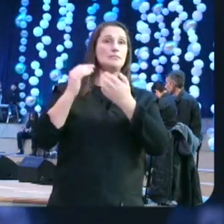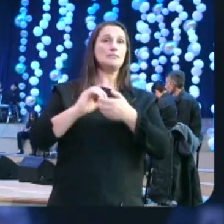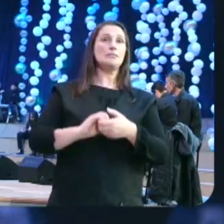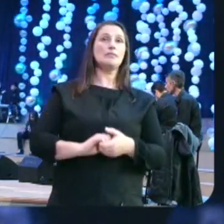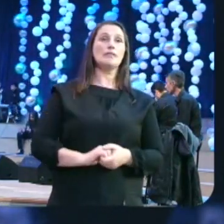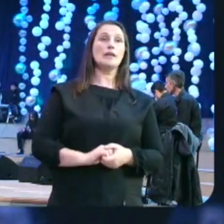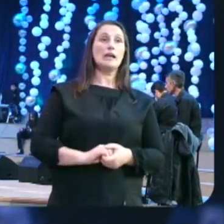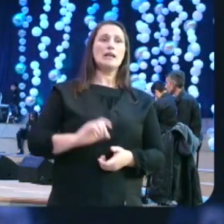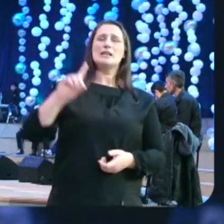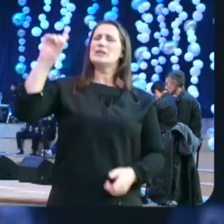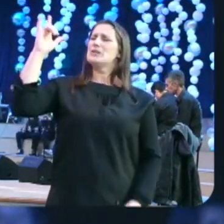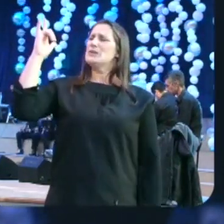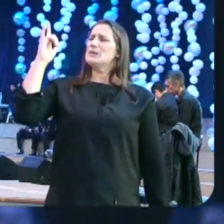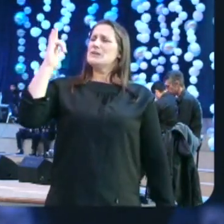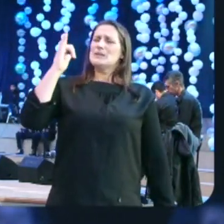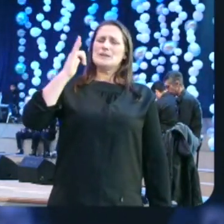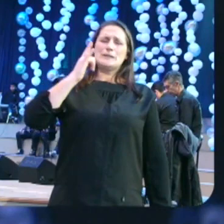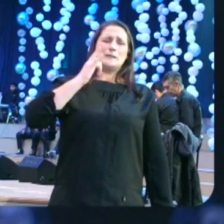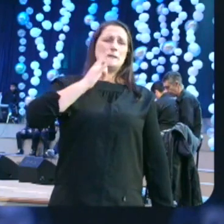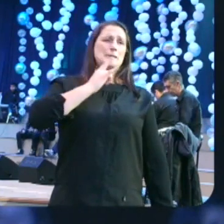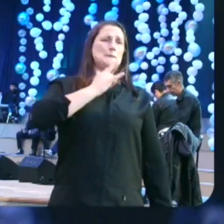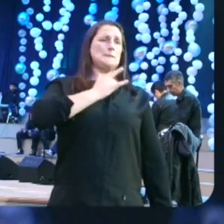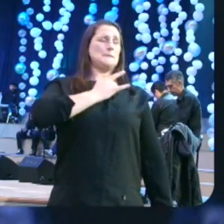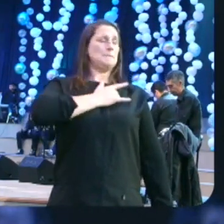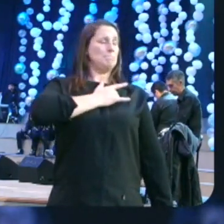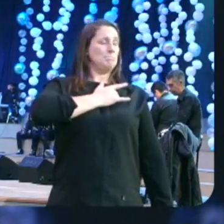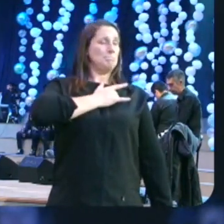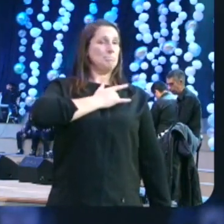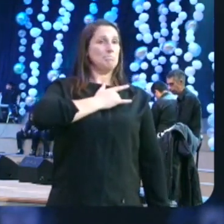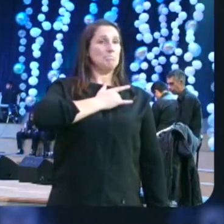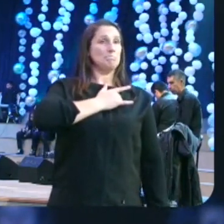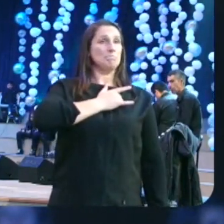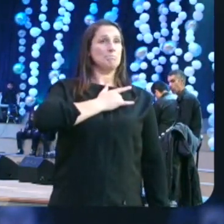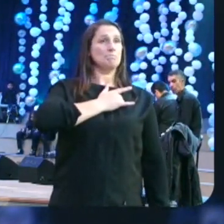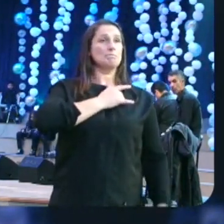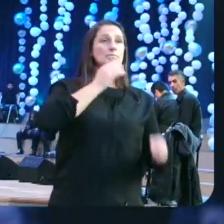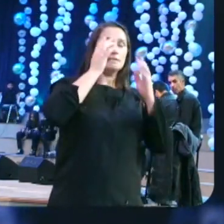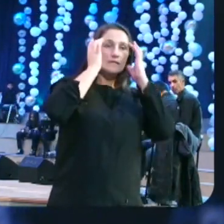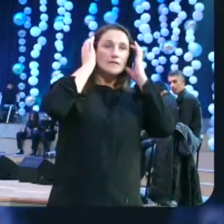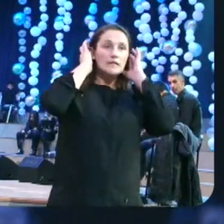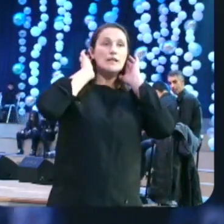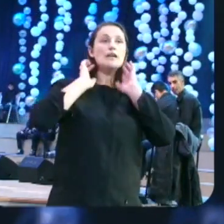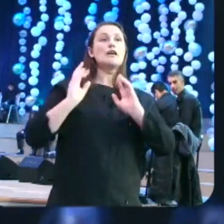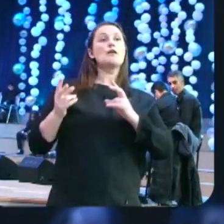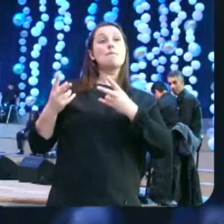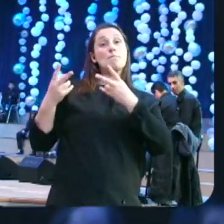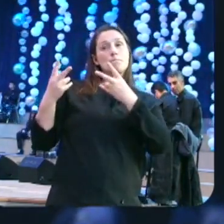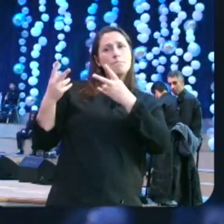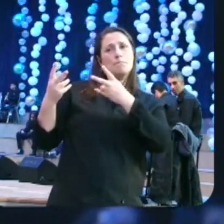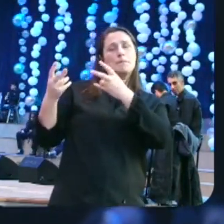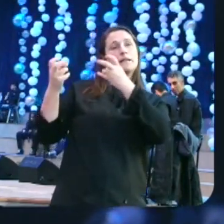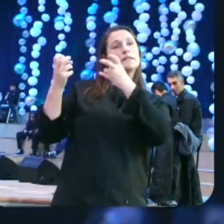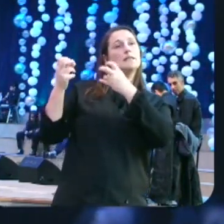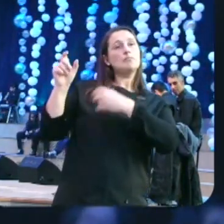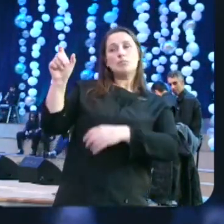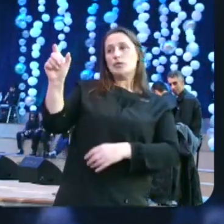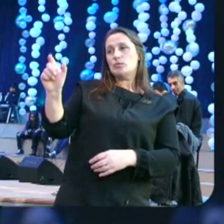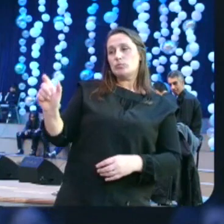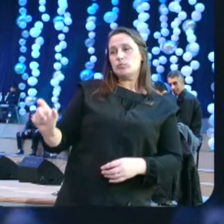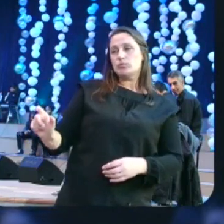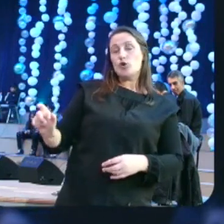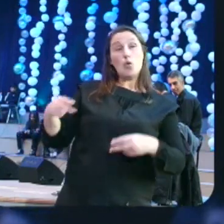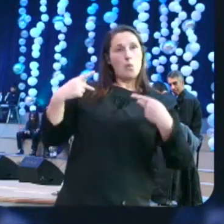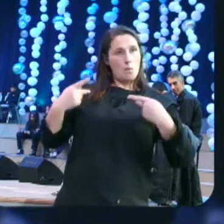Ele nos amou tanto, e Ele viu a necessidade do homem, a necessidade do